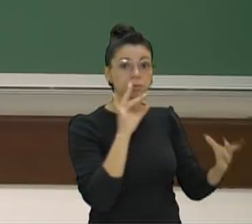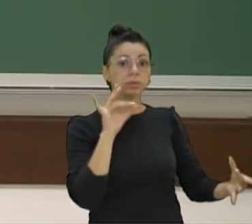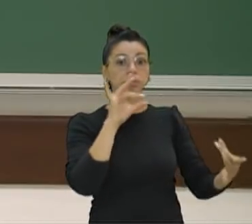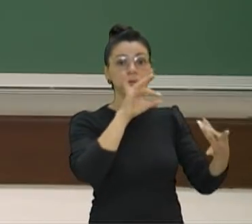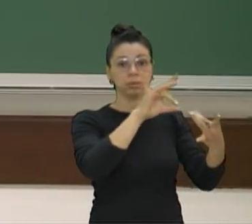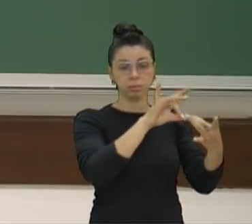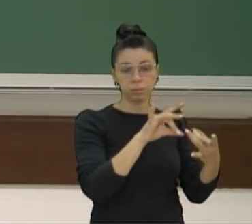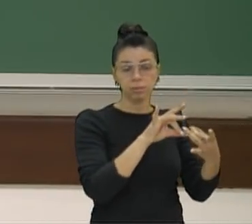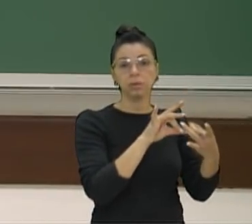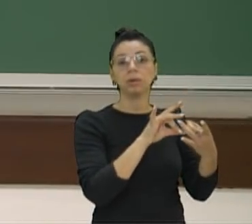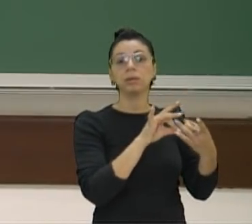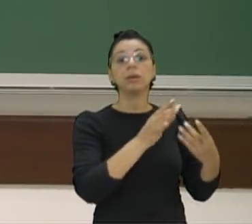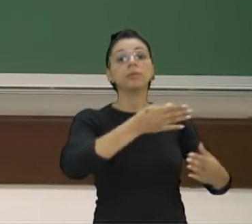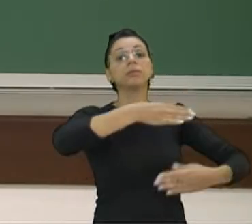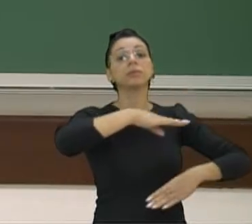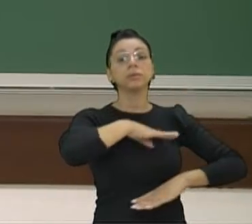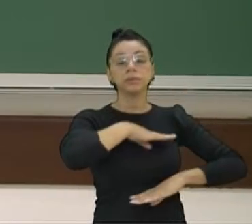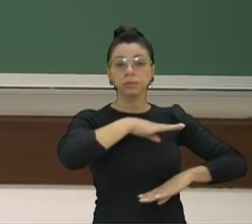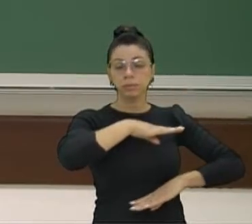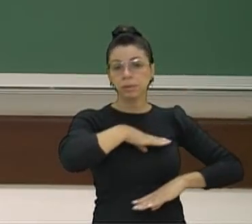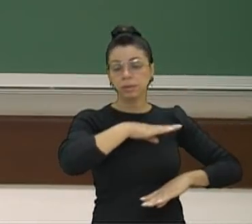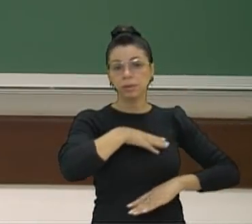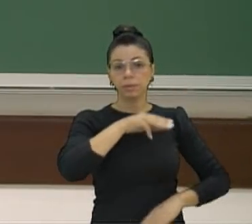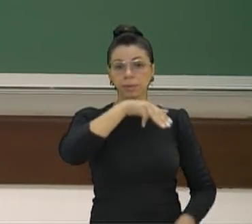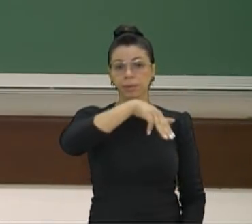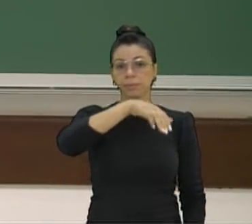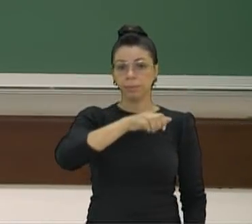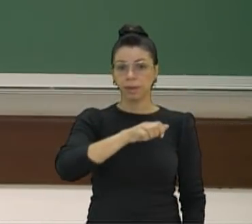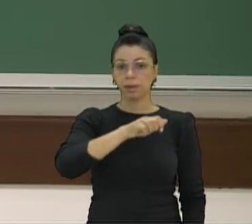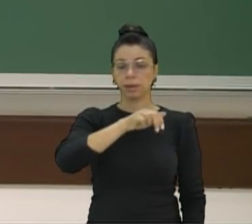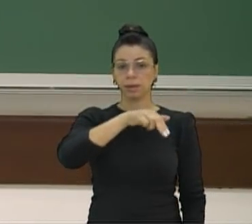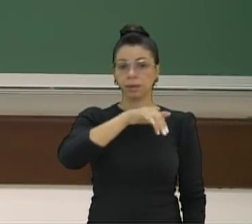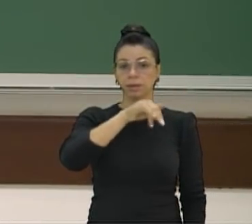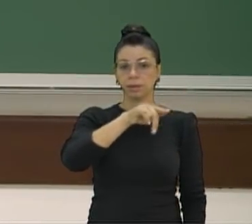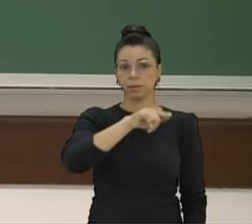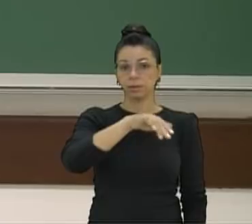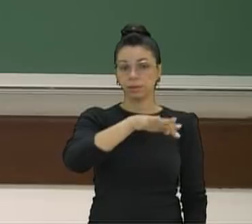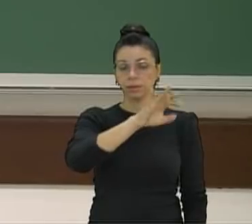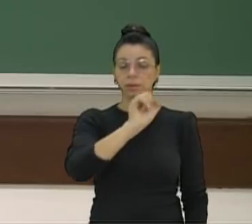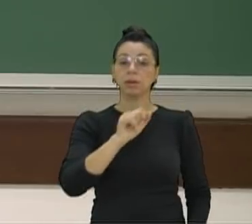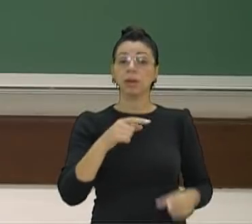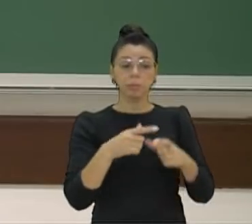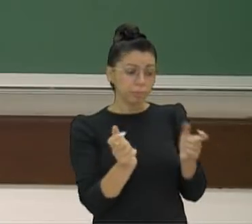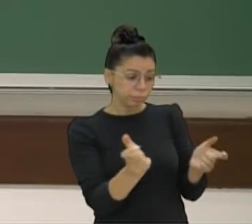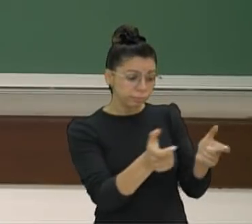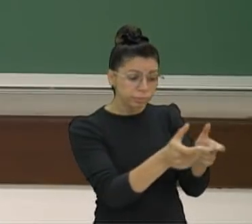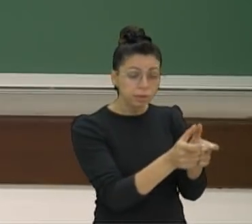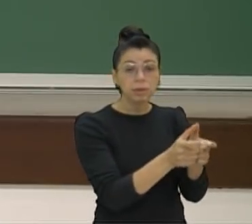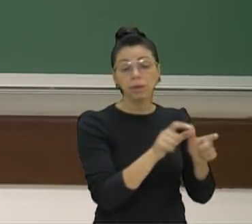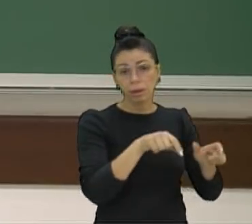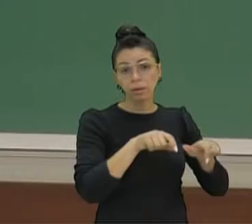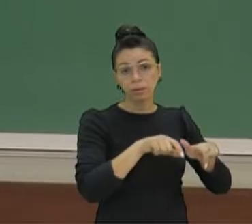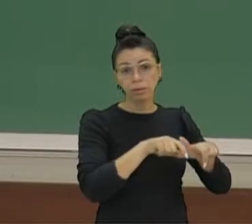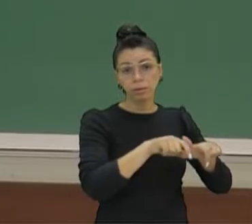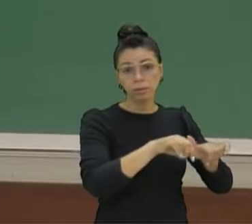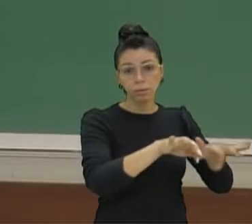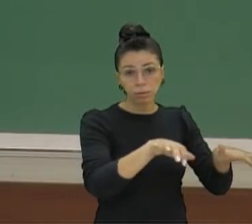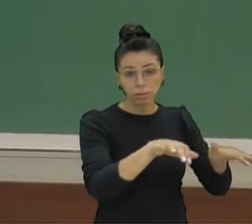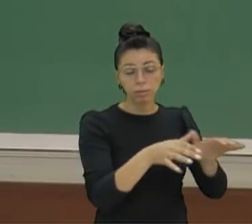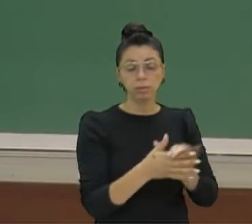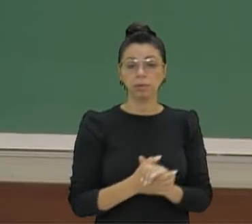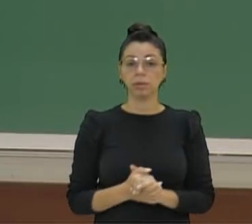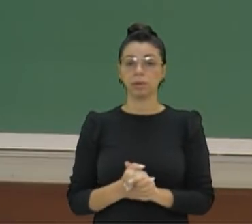está com casos de meningite. Isso é um surto, porque é numa pequena região, certo? Quando nós falamos